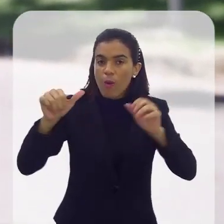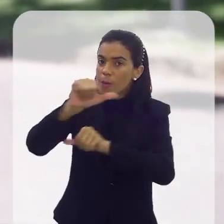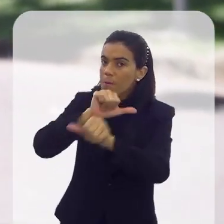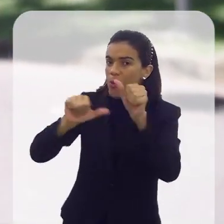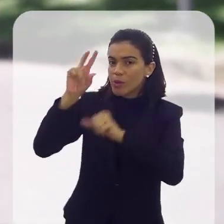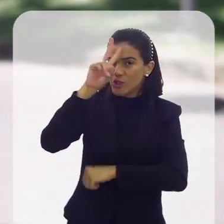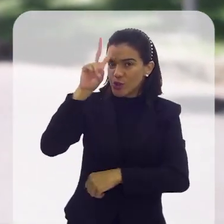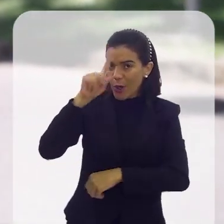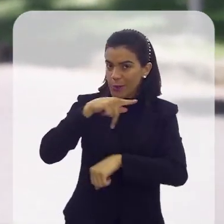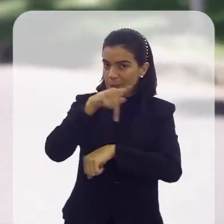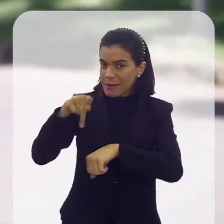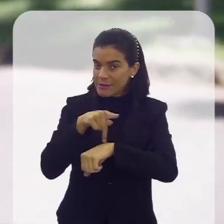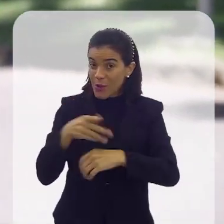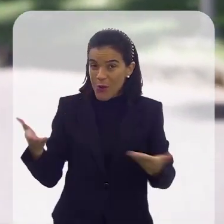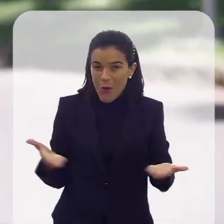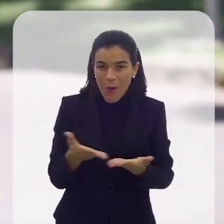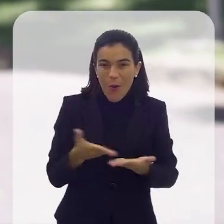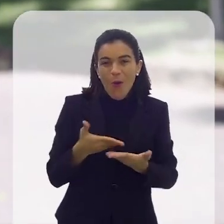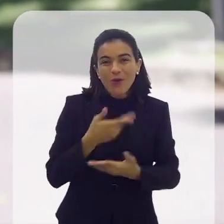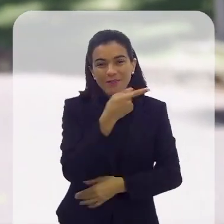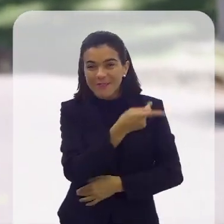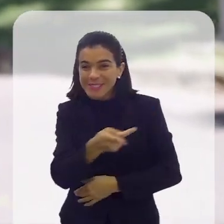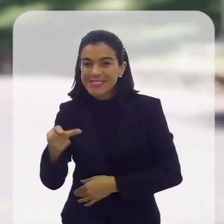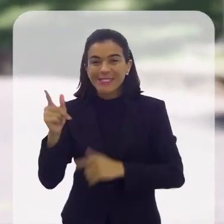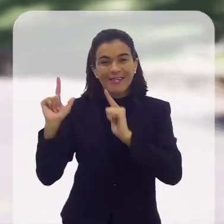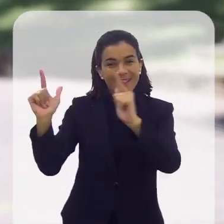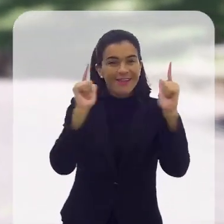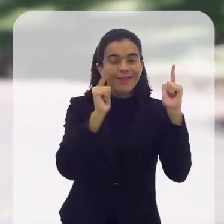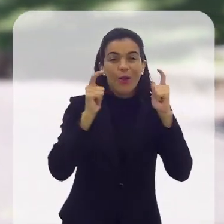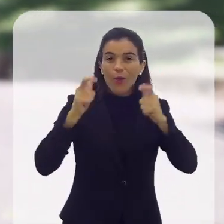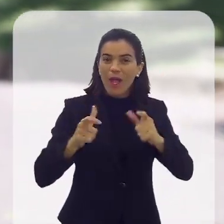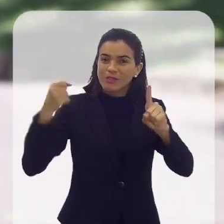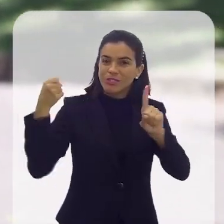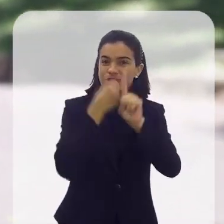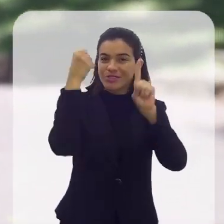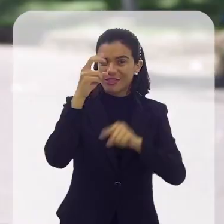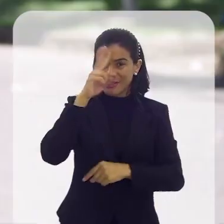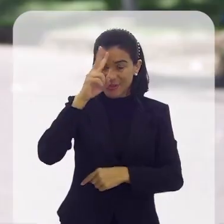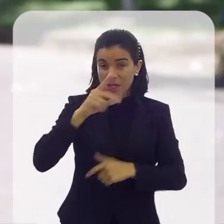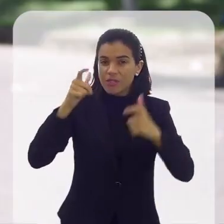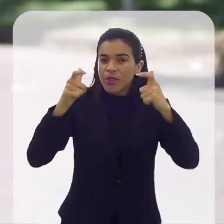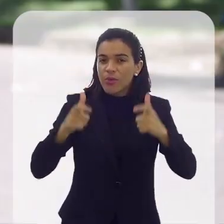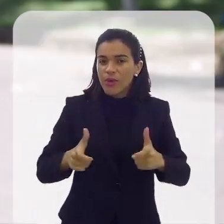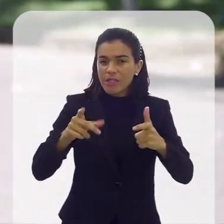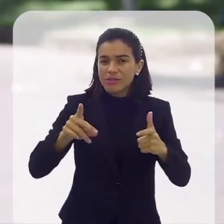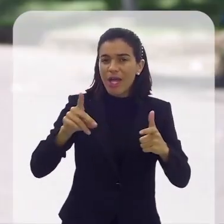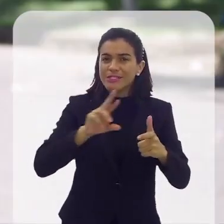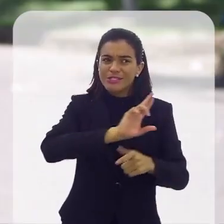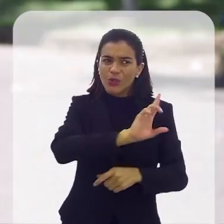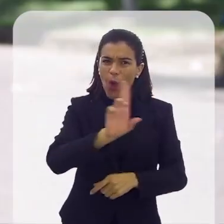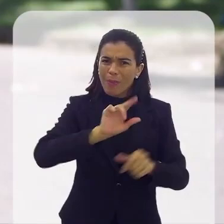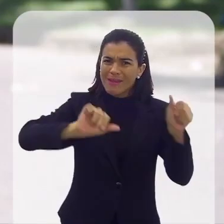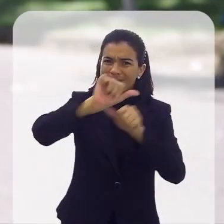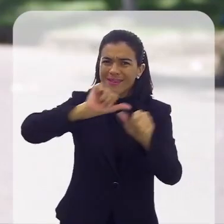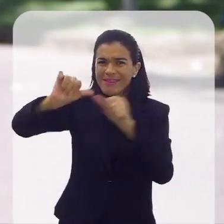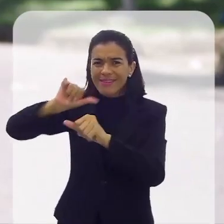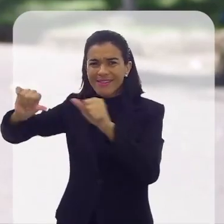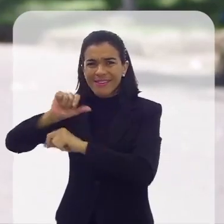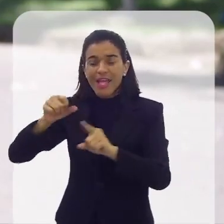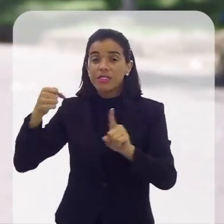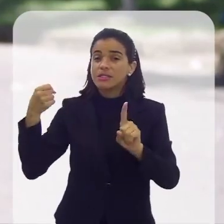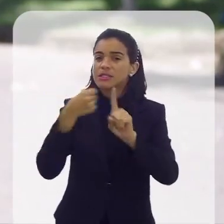para sempre a história de um país. Hoje, o Rolê está num desses lugares de destaque da história. Esse lugar já teve diferentes nomes e